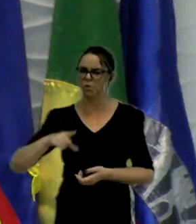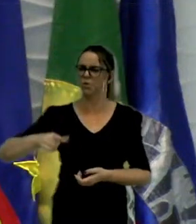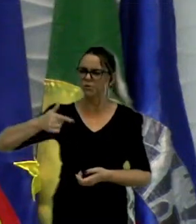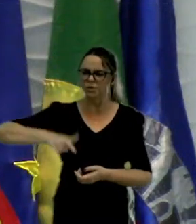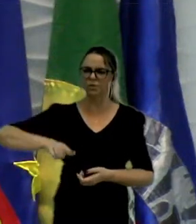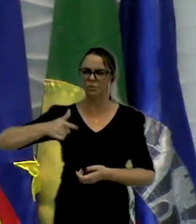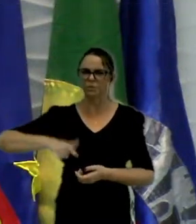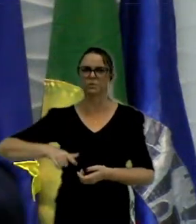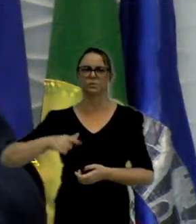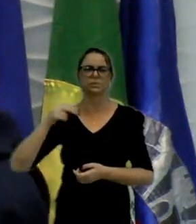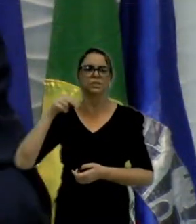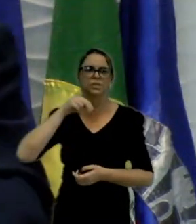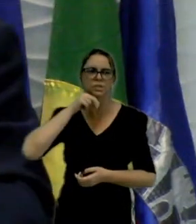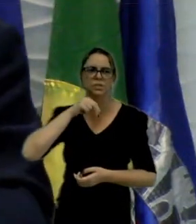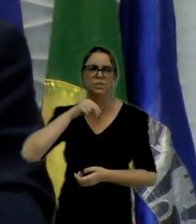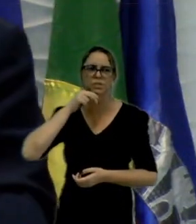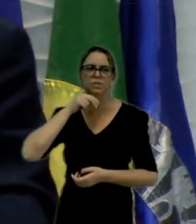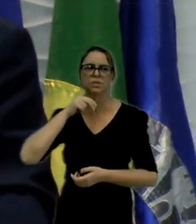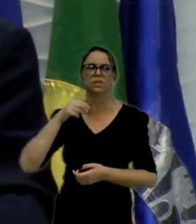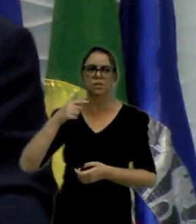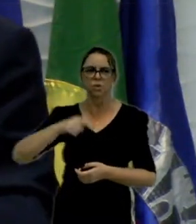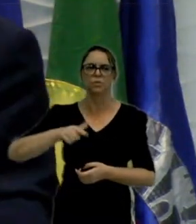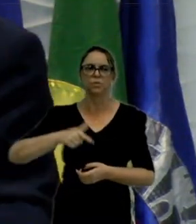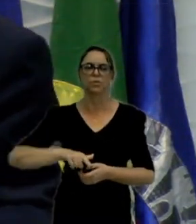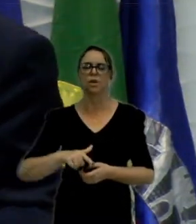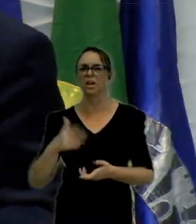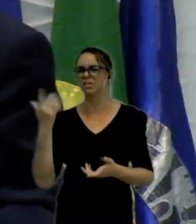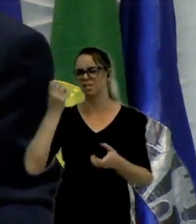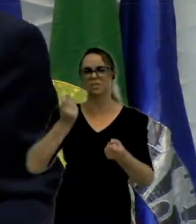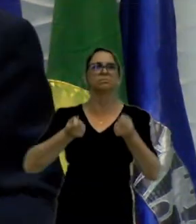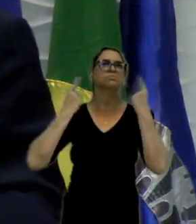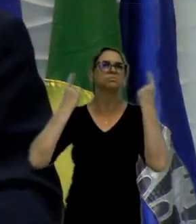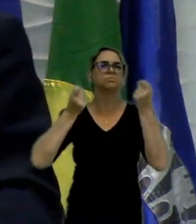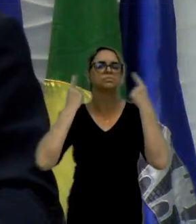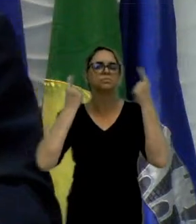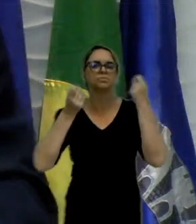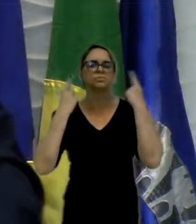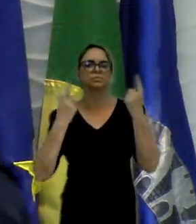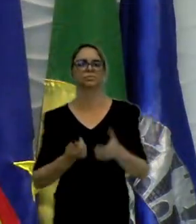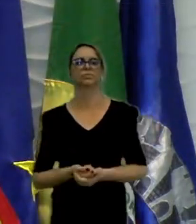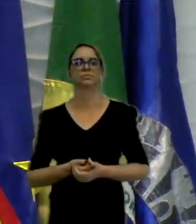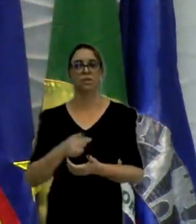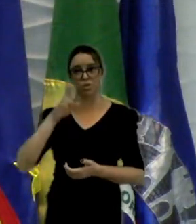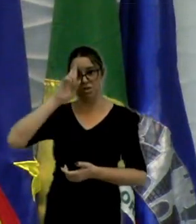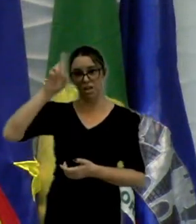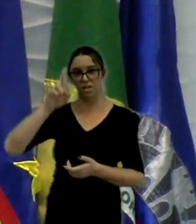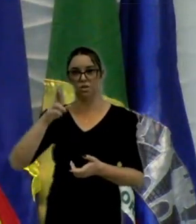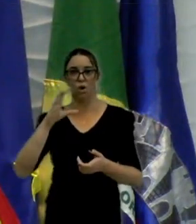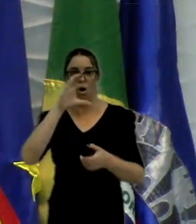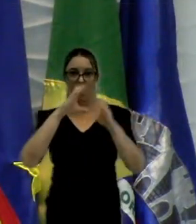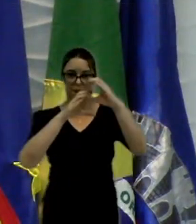não. E ele quer nem saber. Esse gerente quer nem saber se nós temos água ou não.